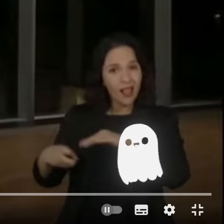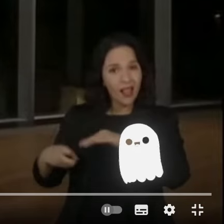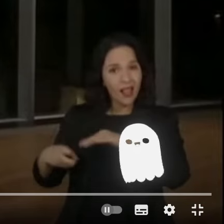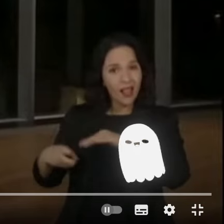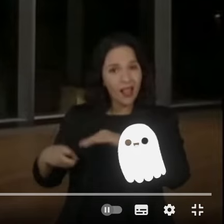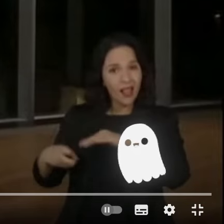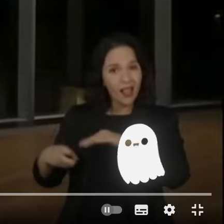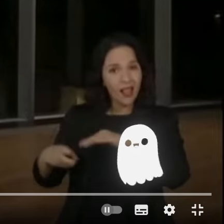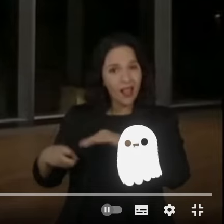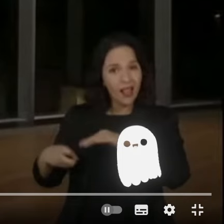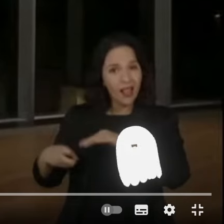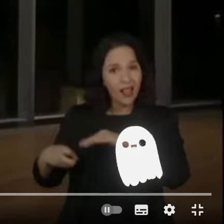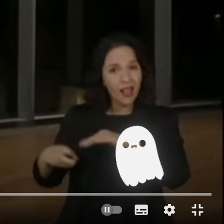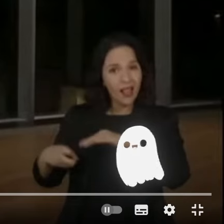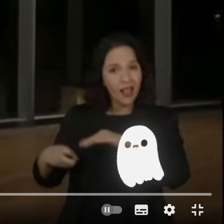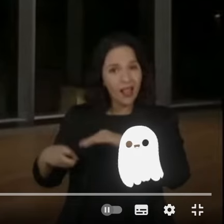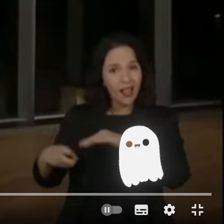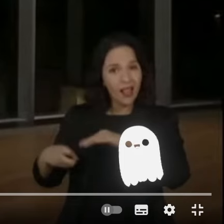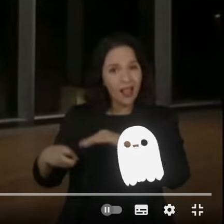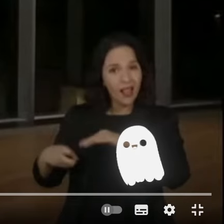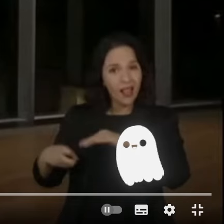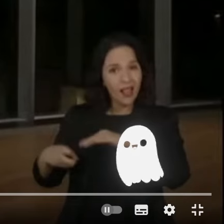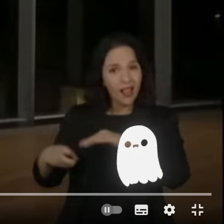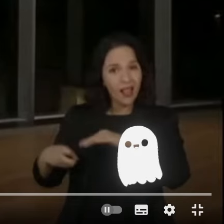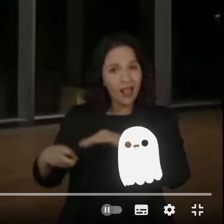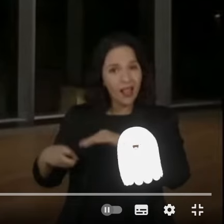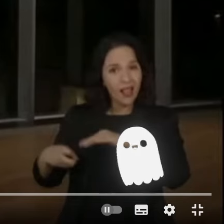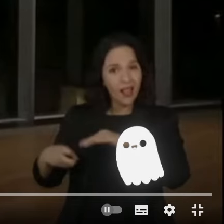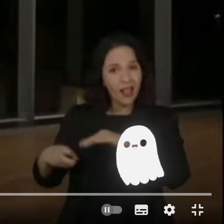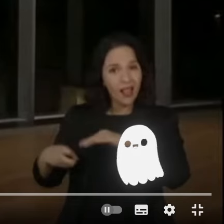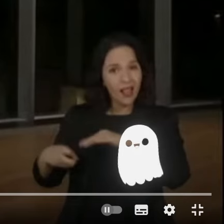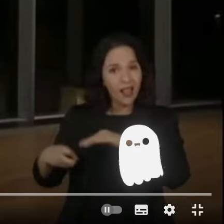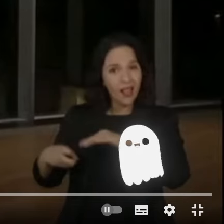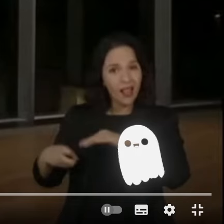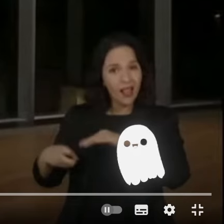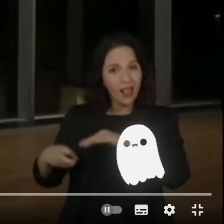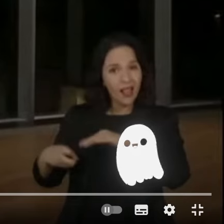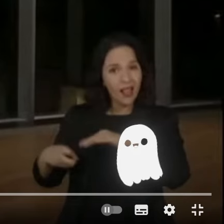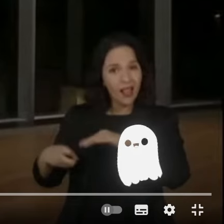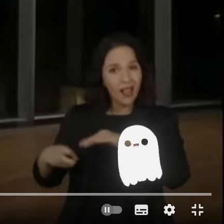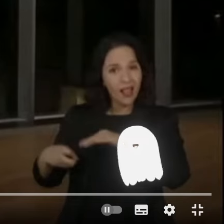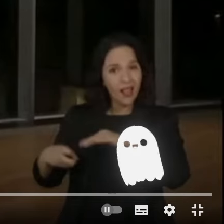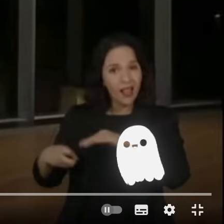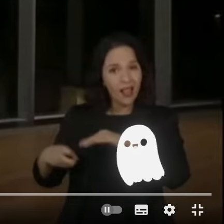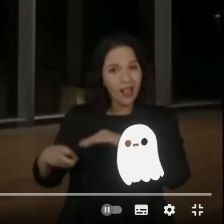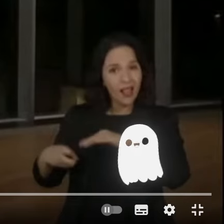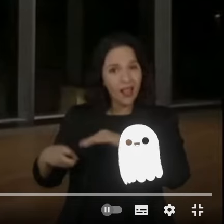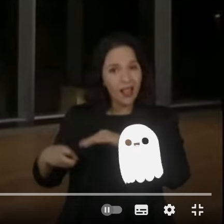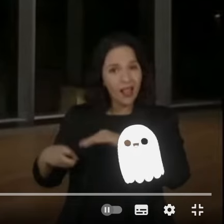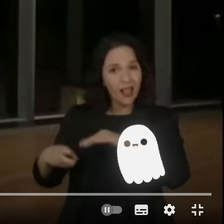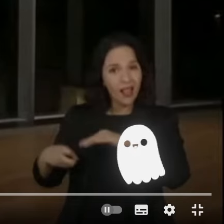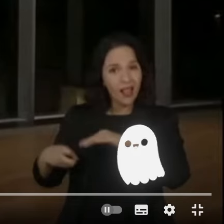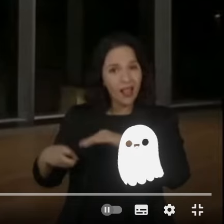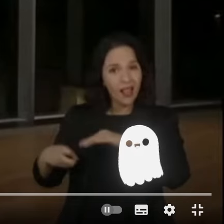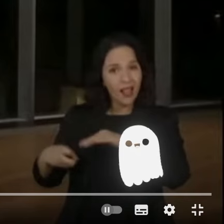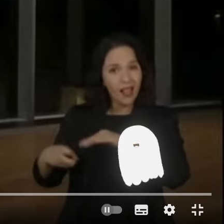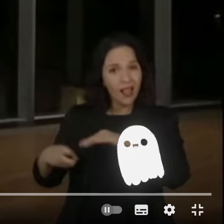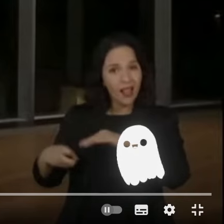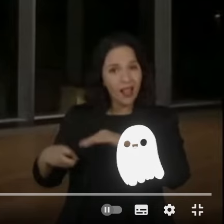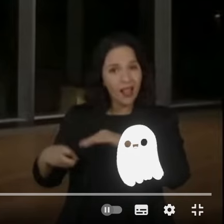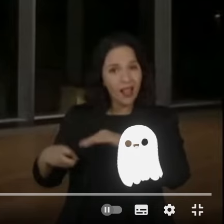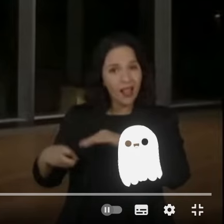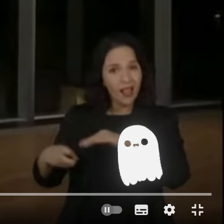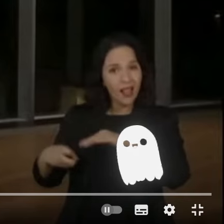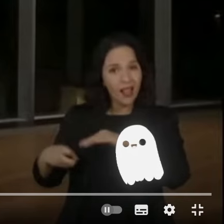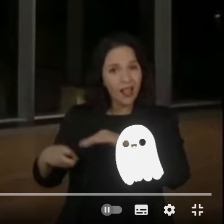isso. Não é possível isso. E eu... Não, a minha mãe é muito diplomática. Minha mãe é professora, né? Então ela...